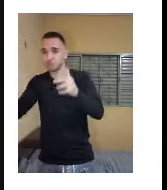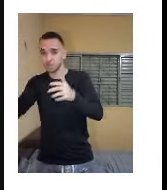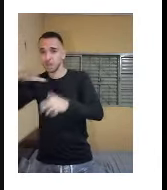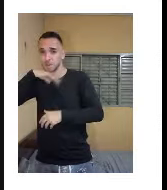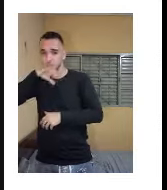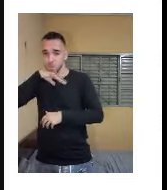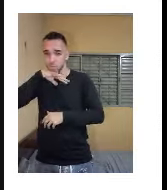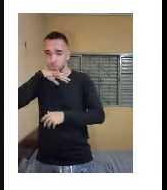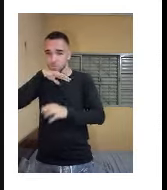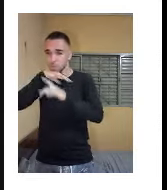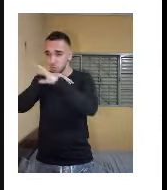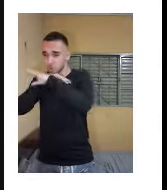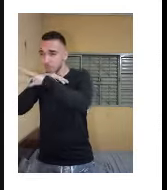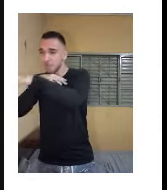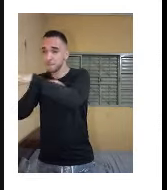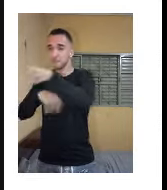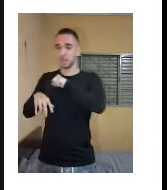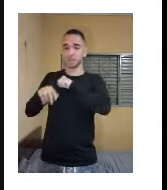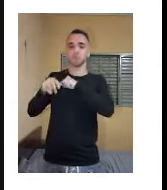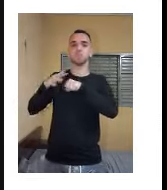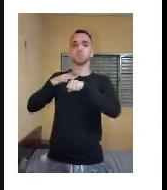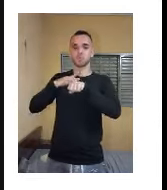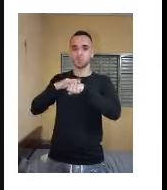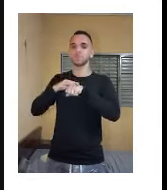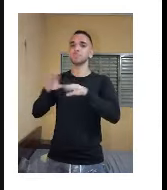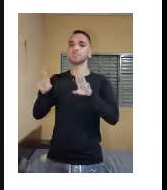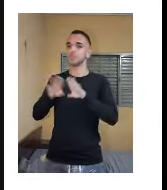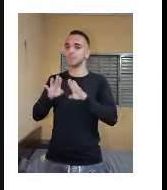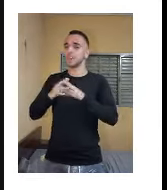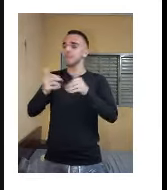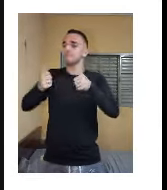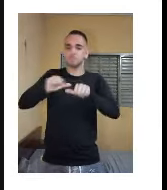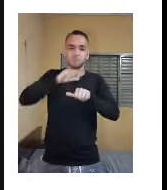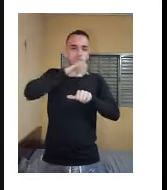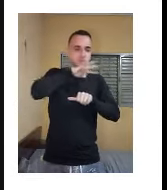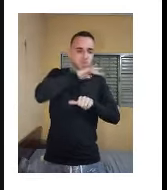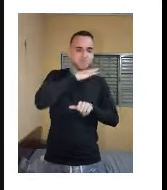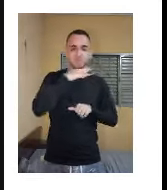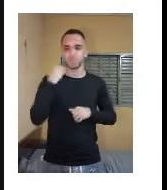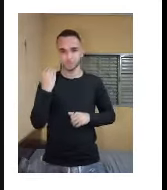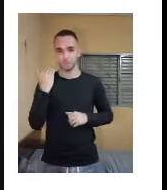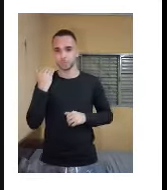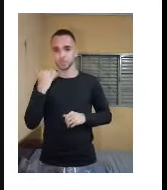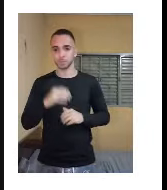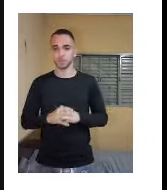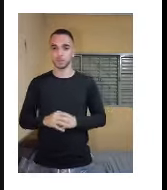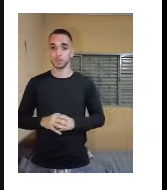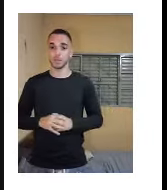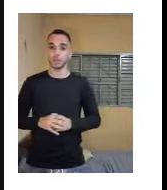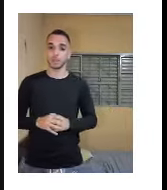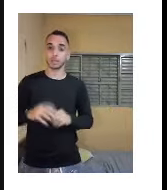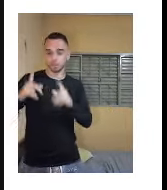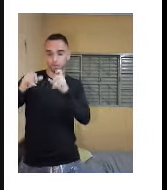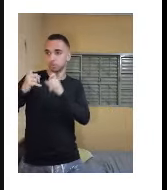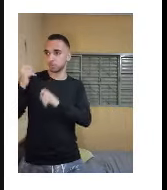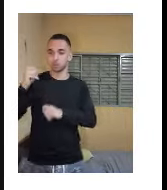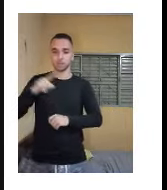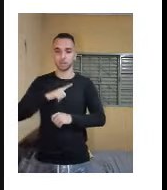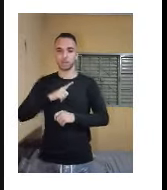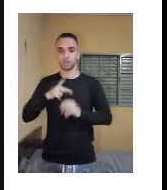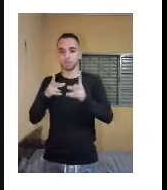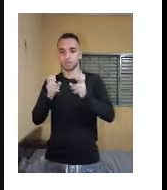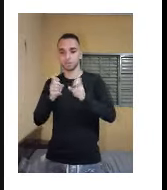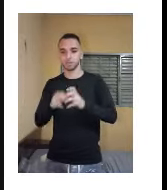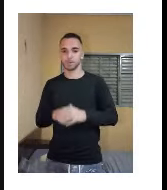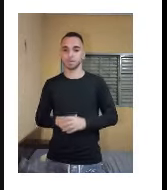condições ambientais, com a ação do homem, já se nota que lugares